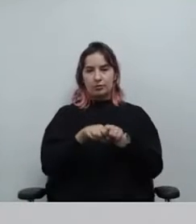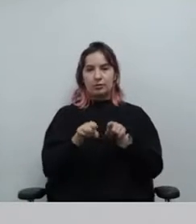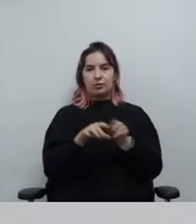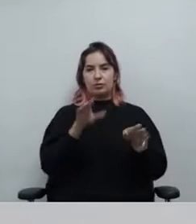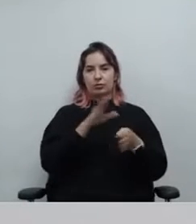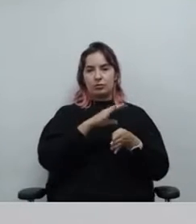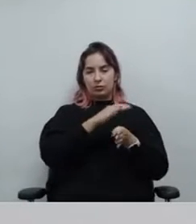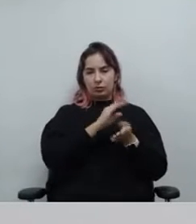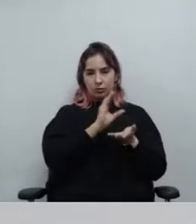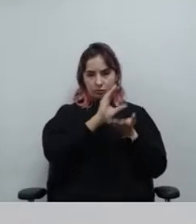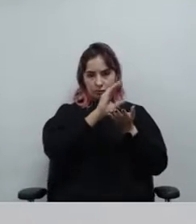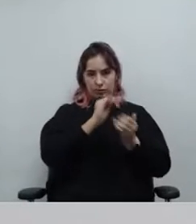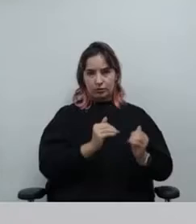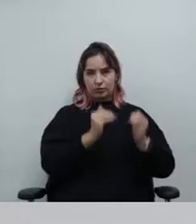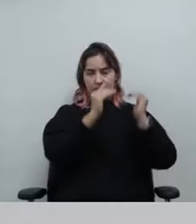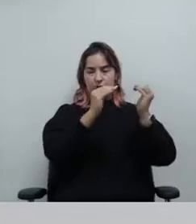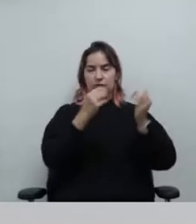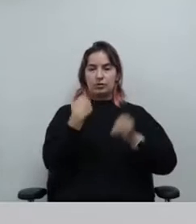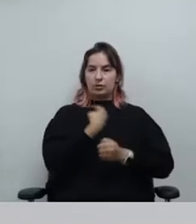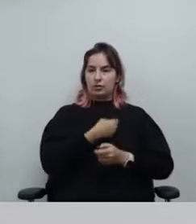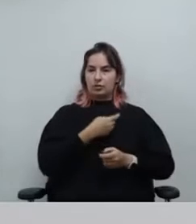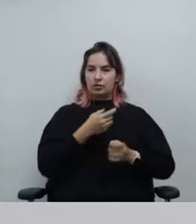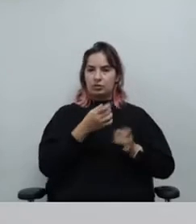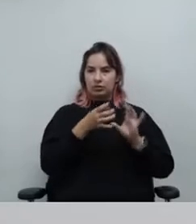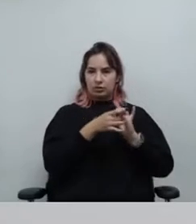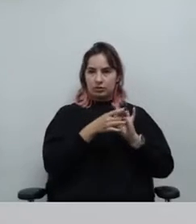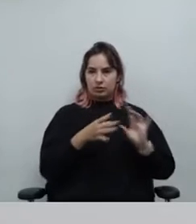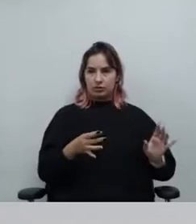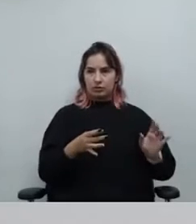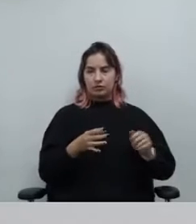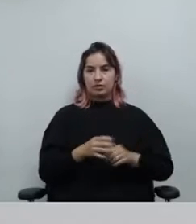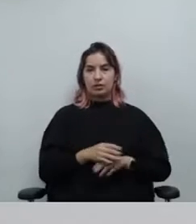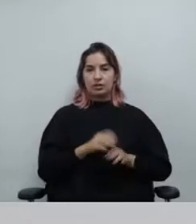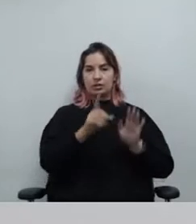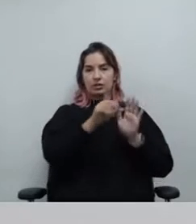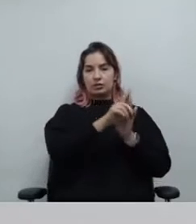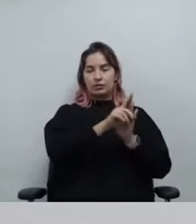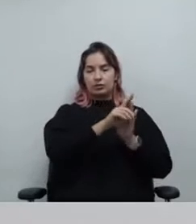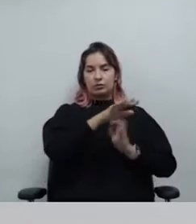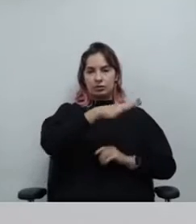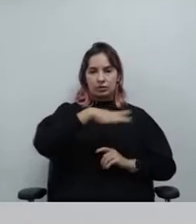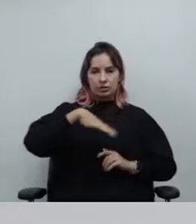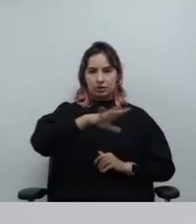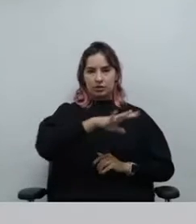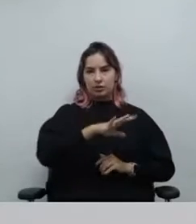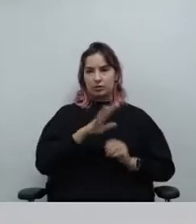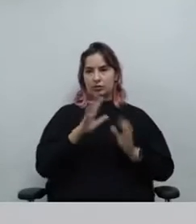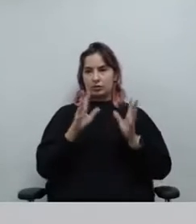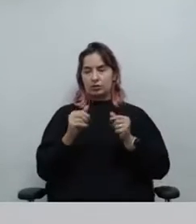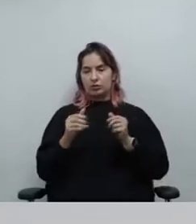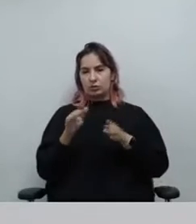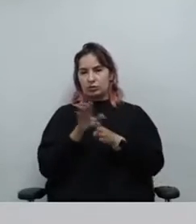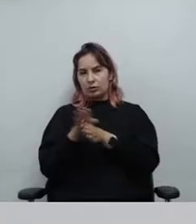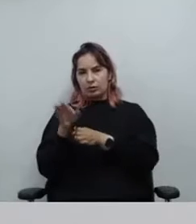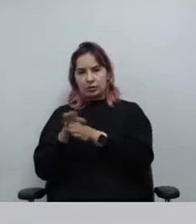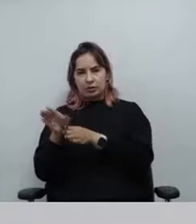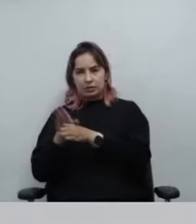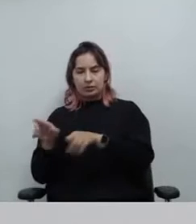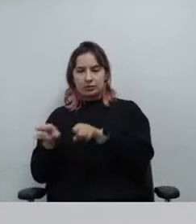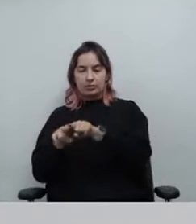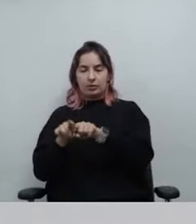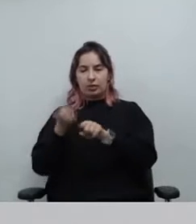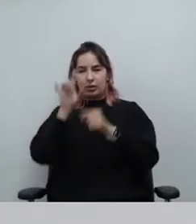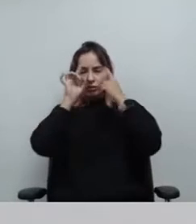Superior. Então, mais uma vez, a gente também renova a disponibilidade dos órgãos da Defensoria Geral para prestar todas as orientações, tirar as dúvidas